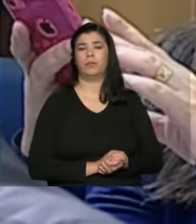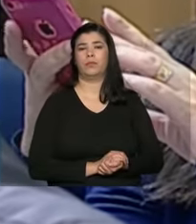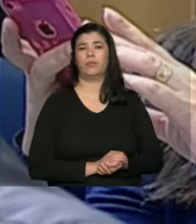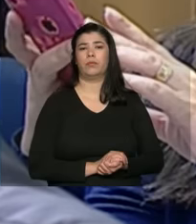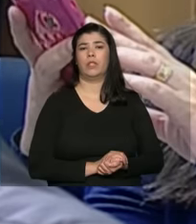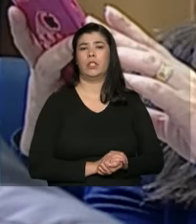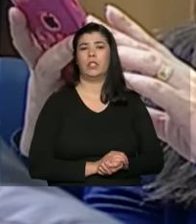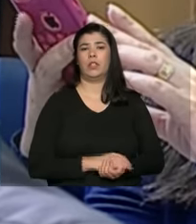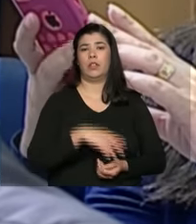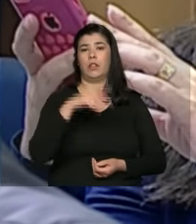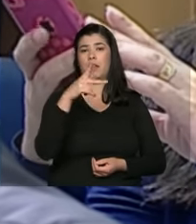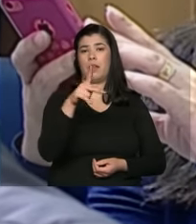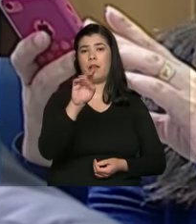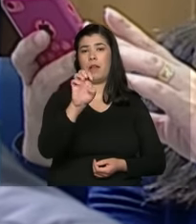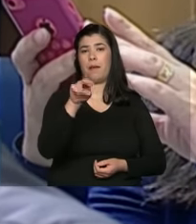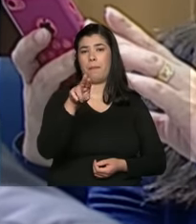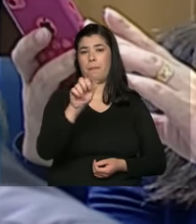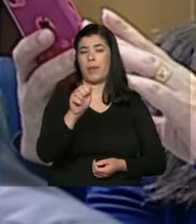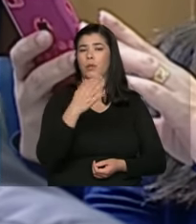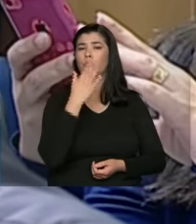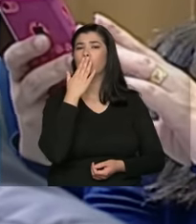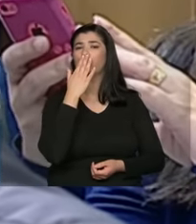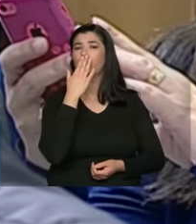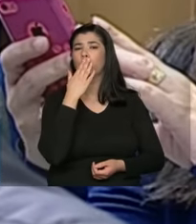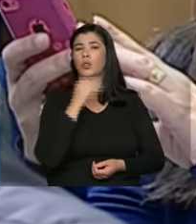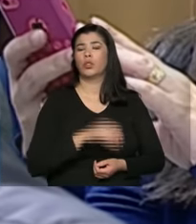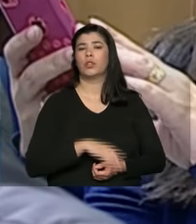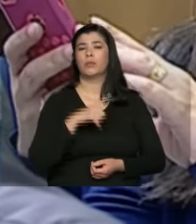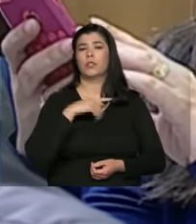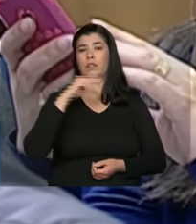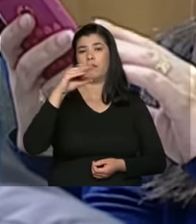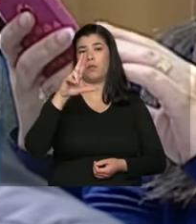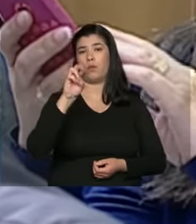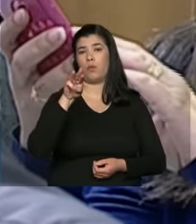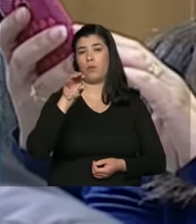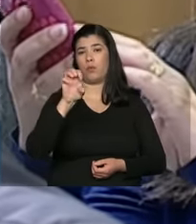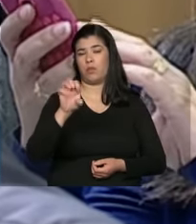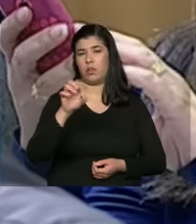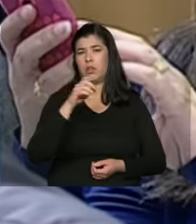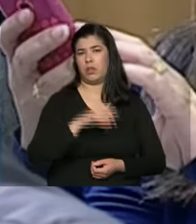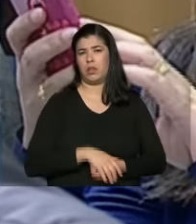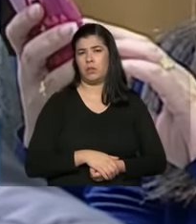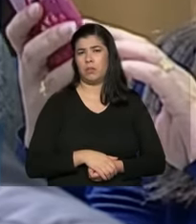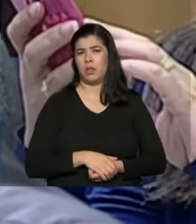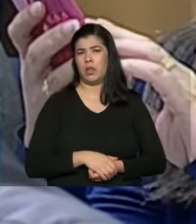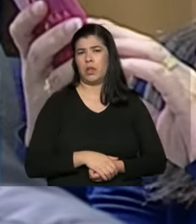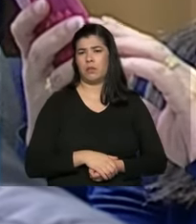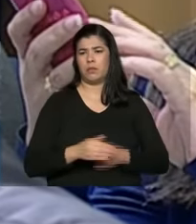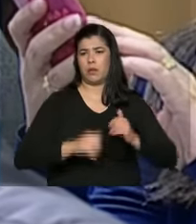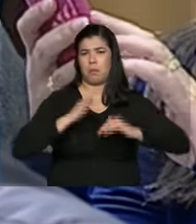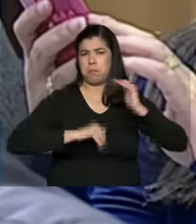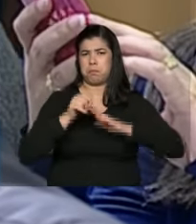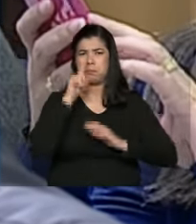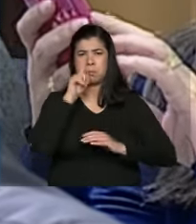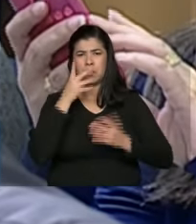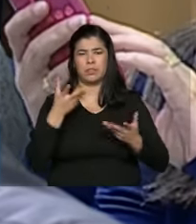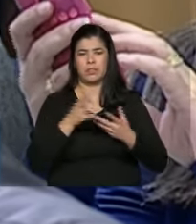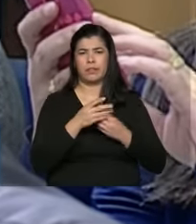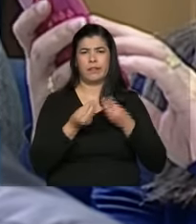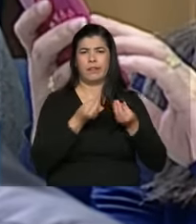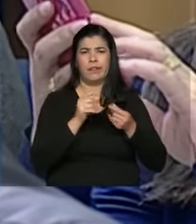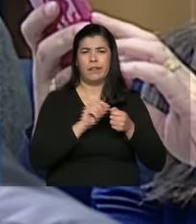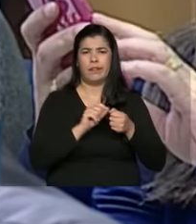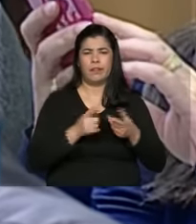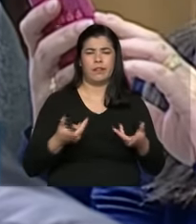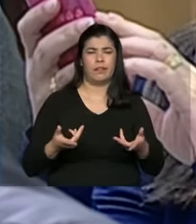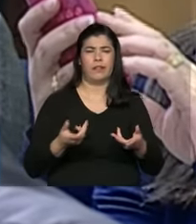penalização né a tipificação do do crime de estelionato Qual qual é a pena é a mesma pena pro estelionato comum